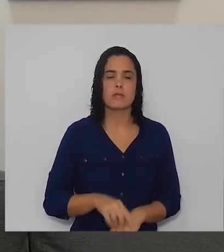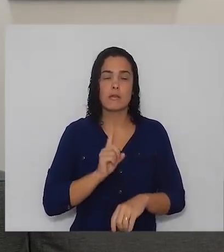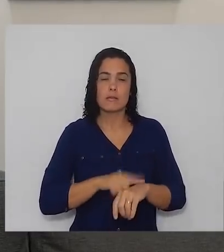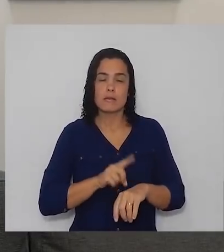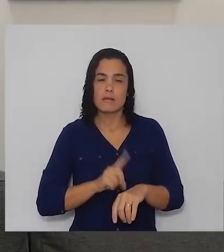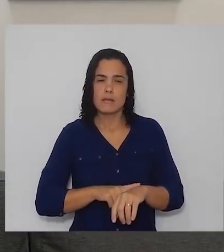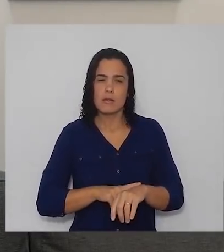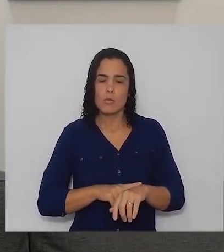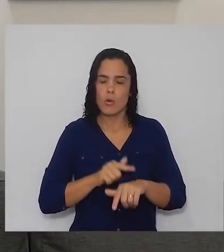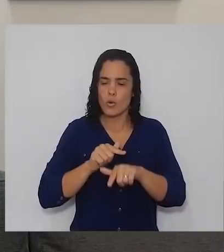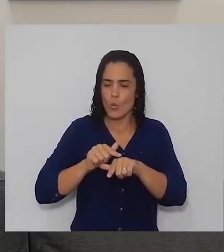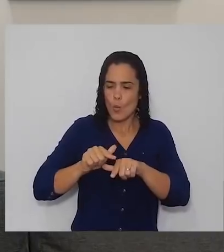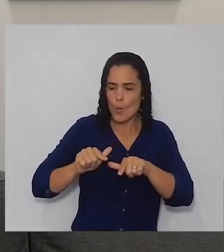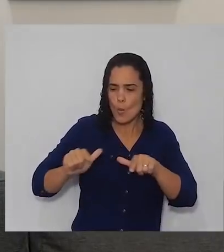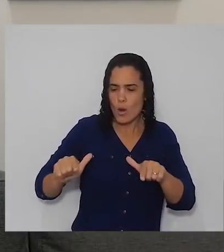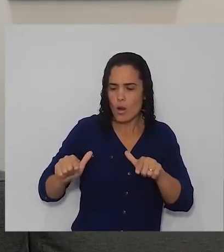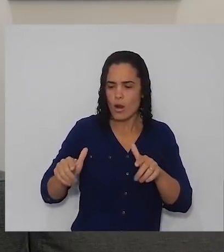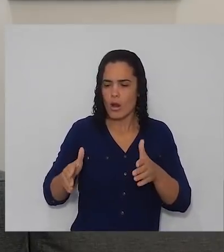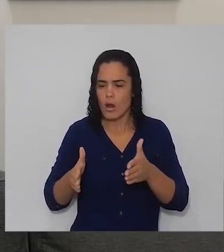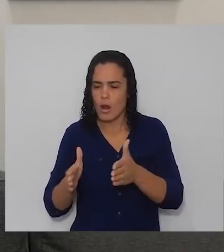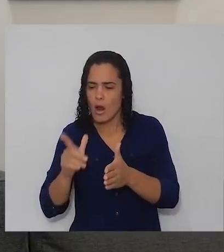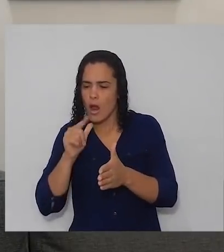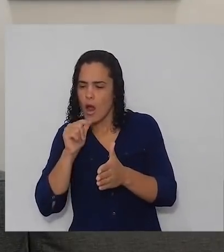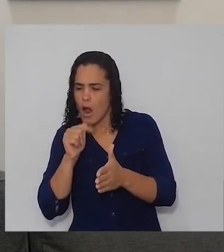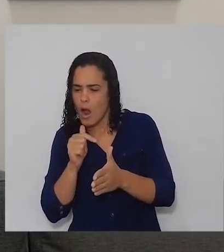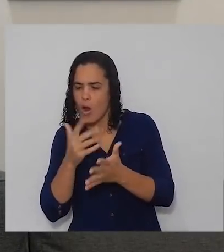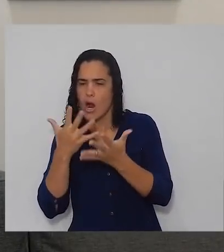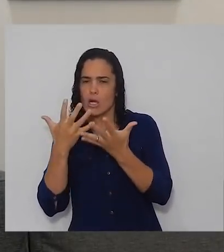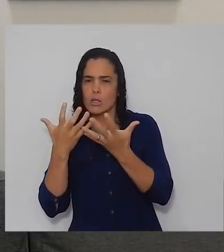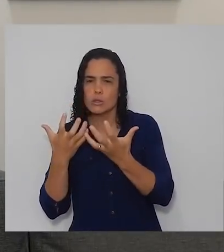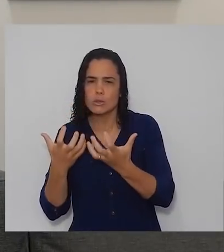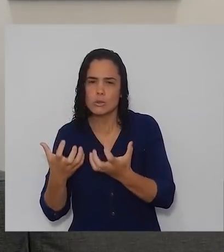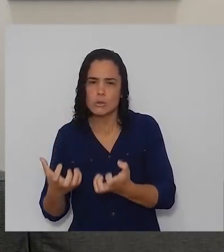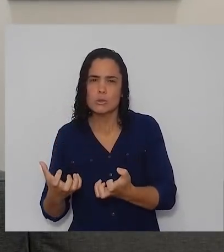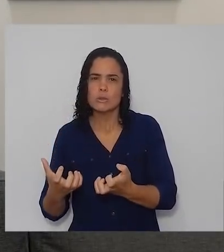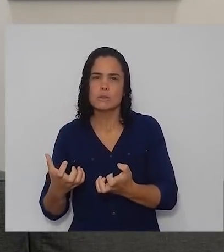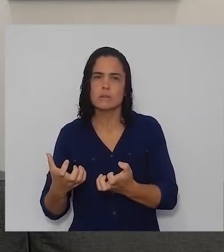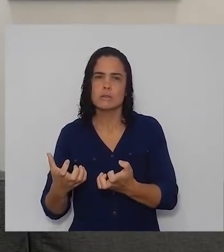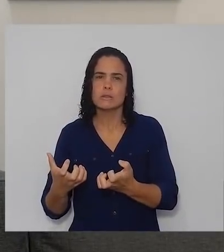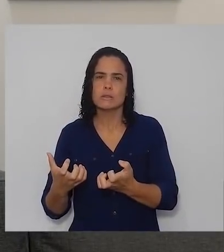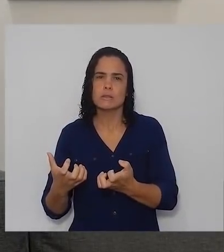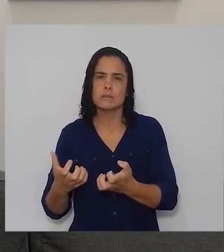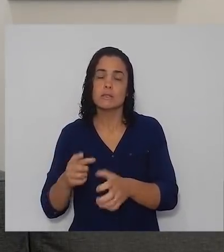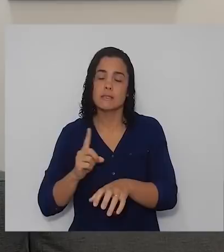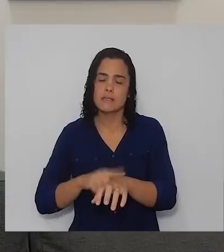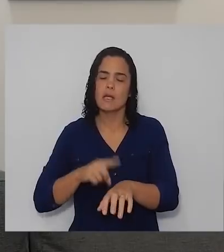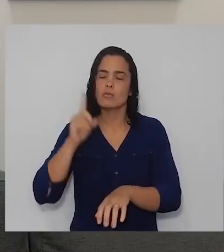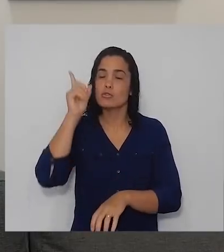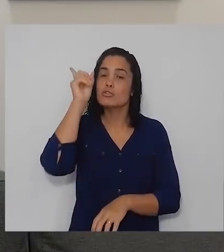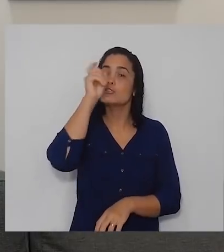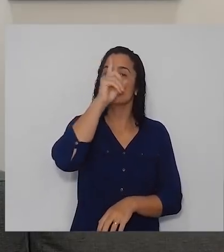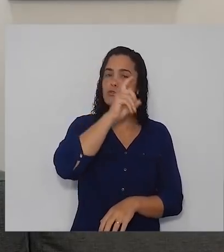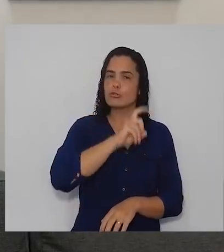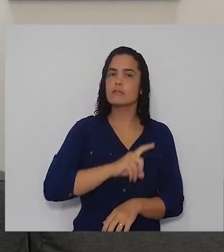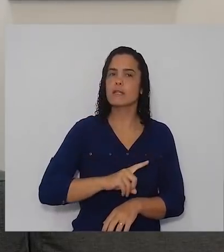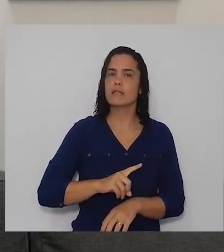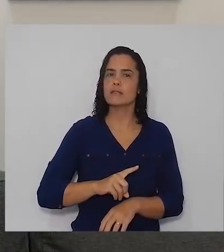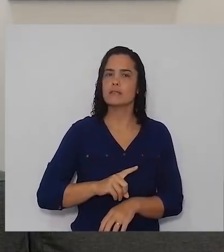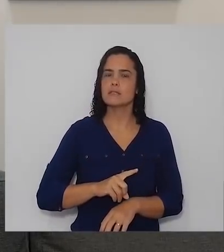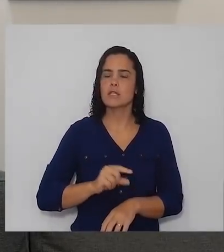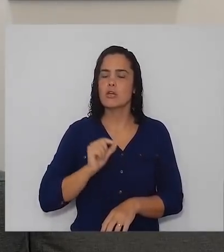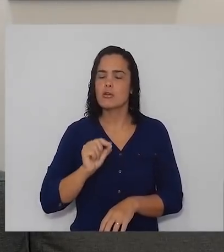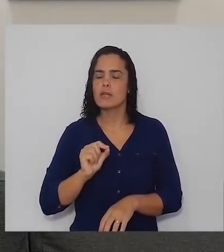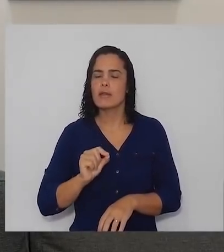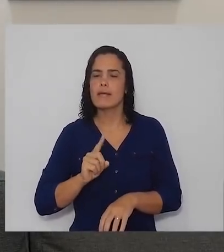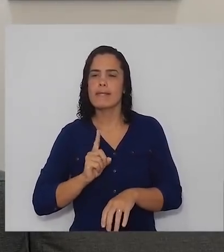riachos, dos quais nós extraíamos a fonte, seja a água ou seja a